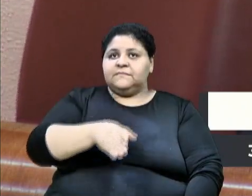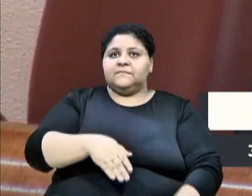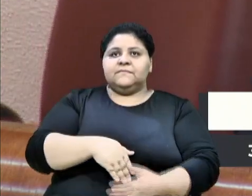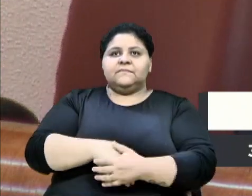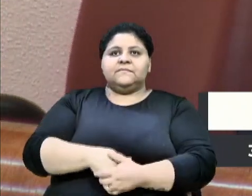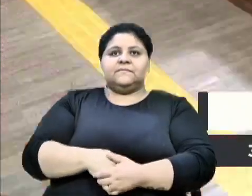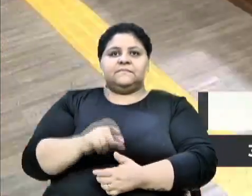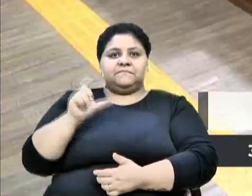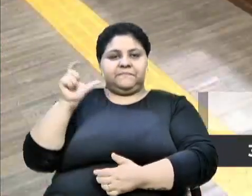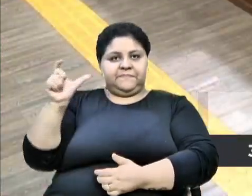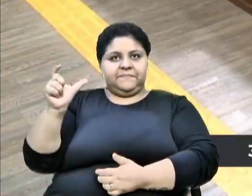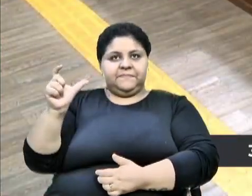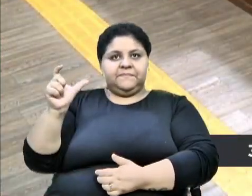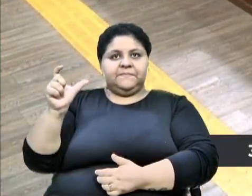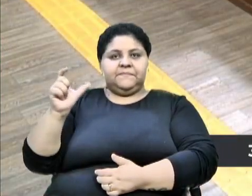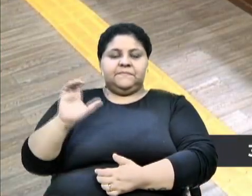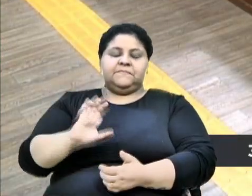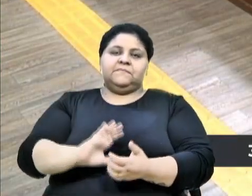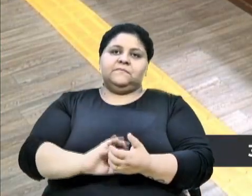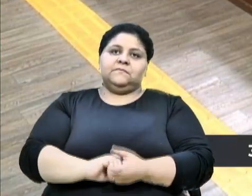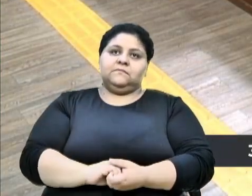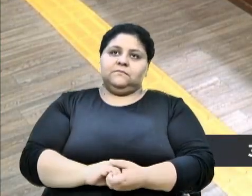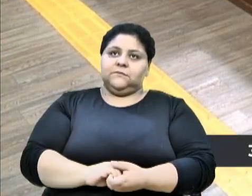com a palavra.